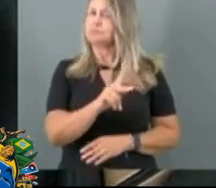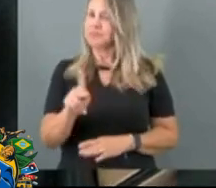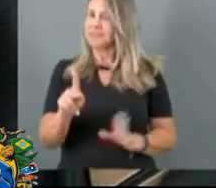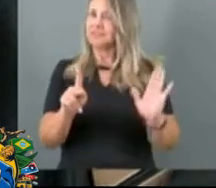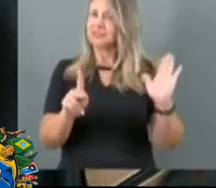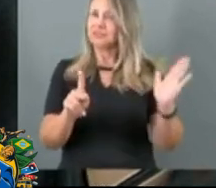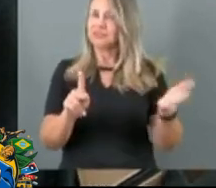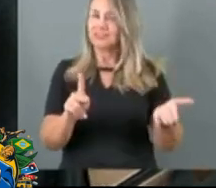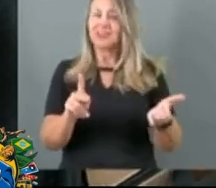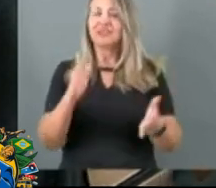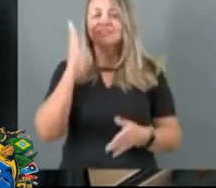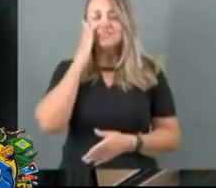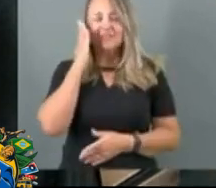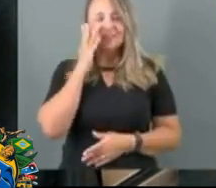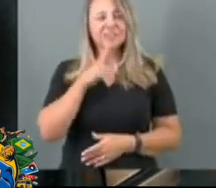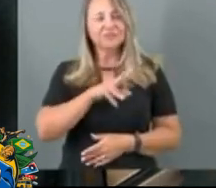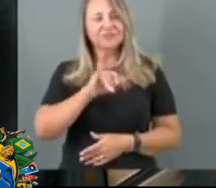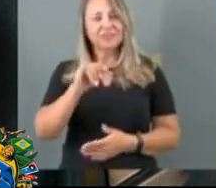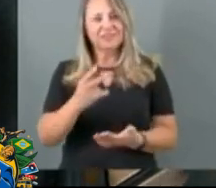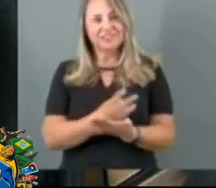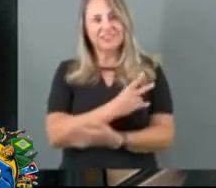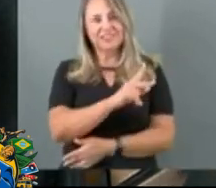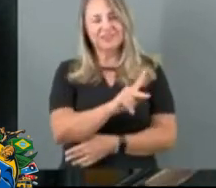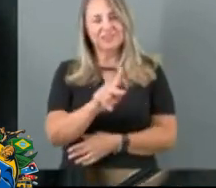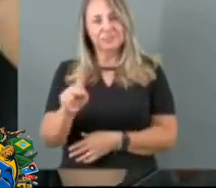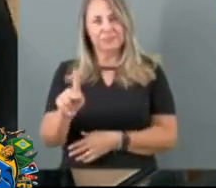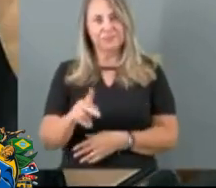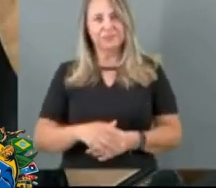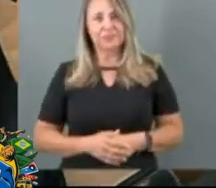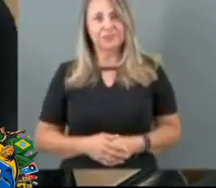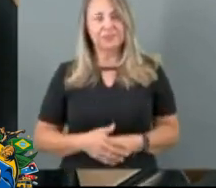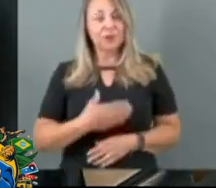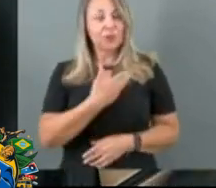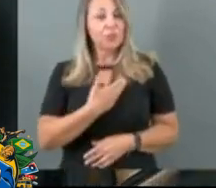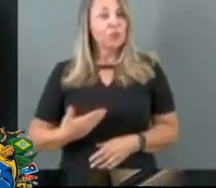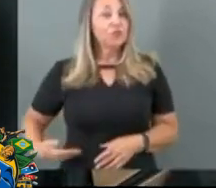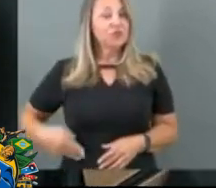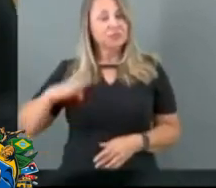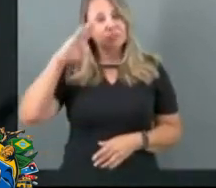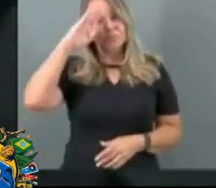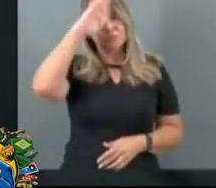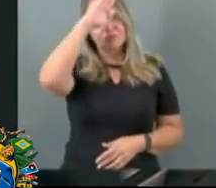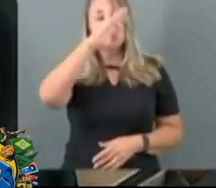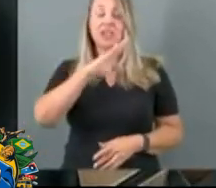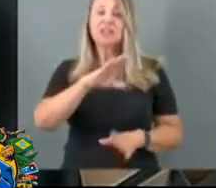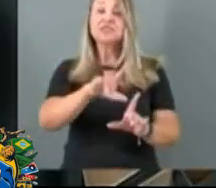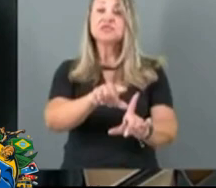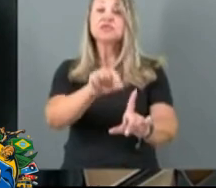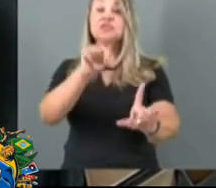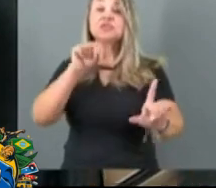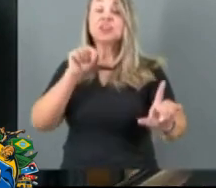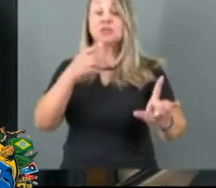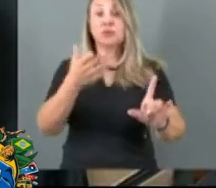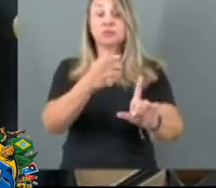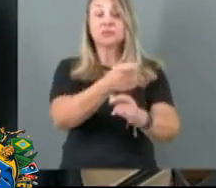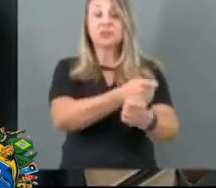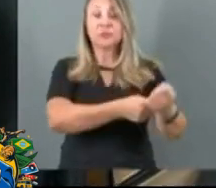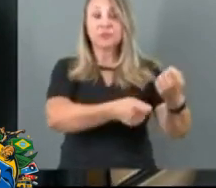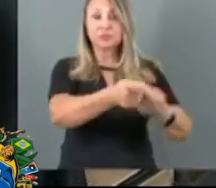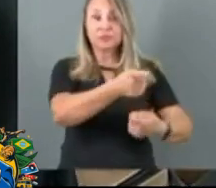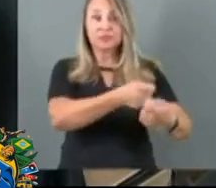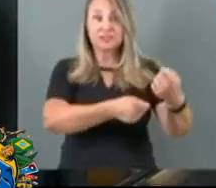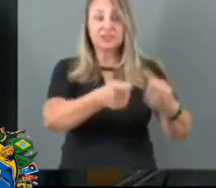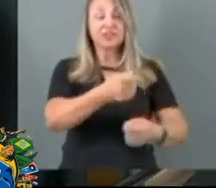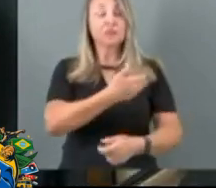eu tenho certeza que será presidente. O governo Bolsonaro, ele se destacou na economia e foi